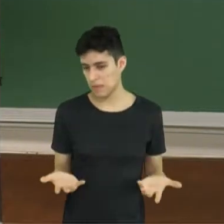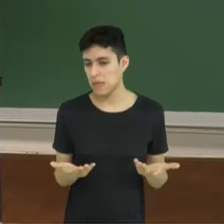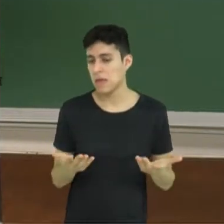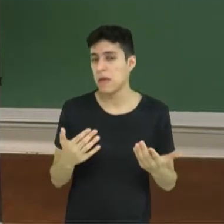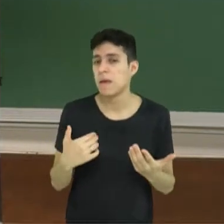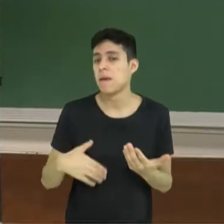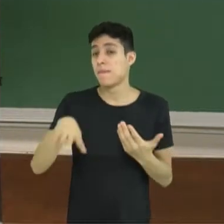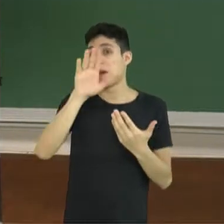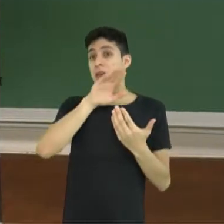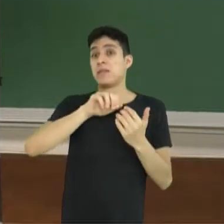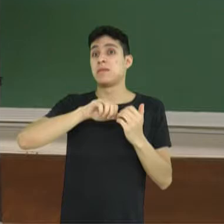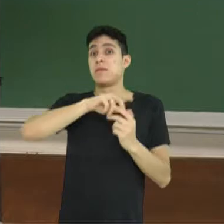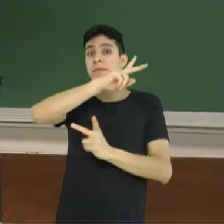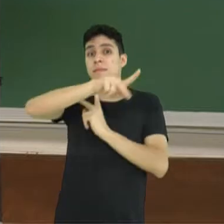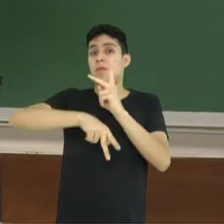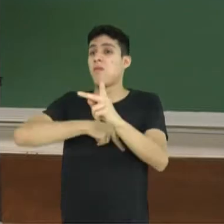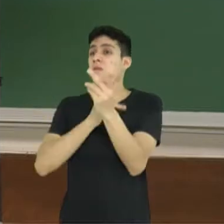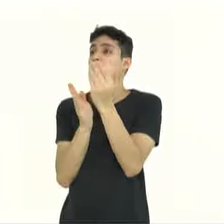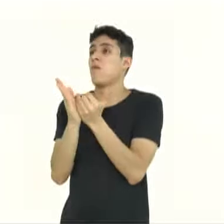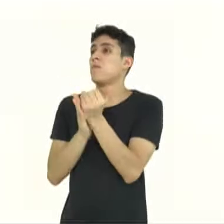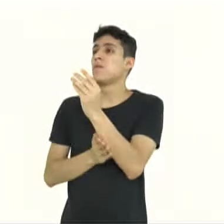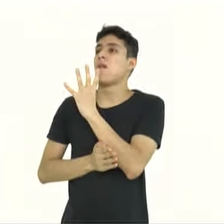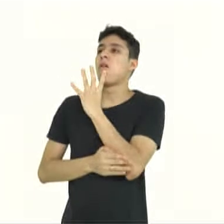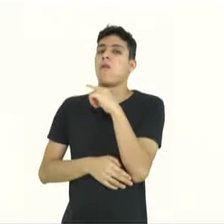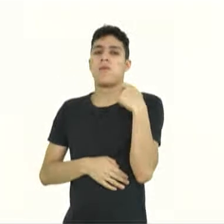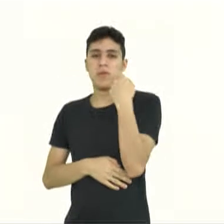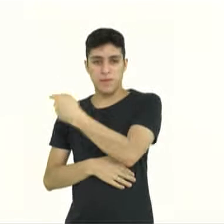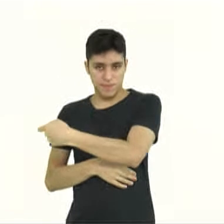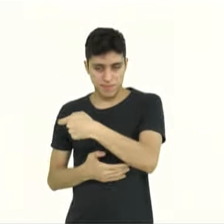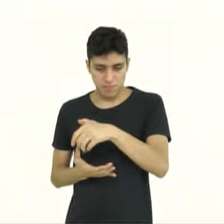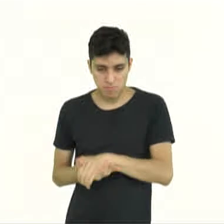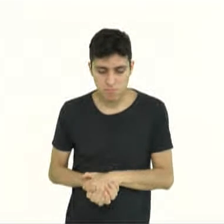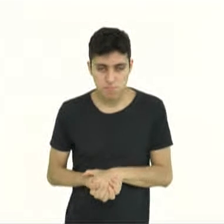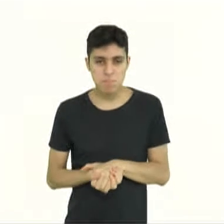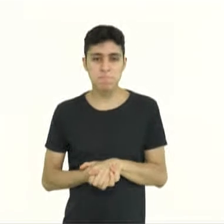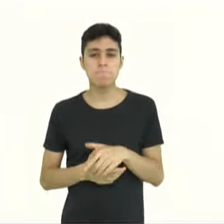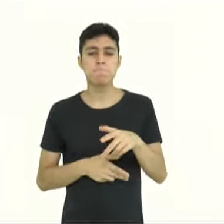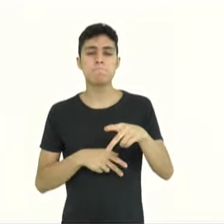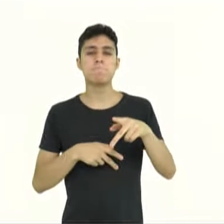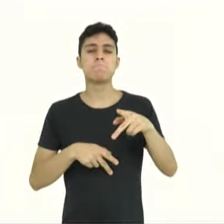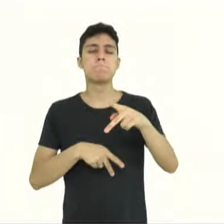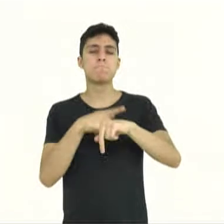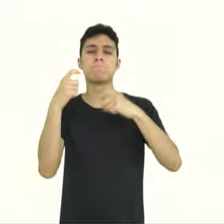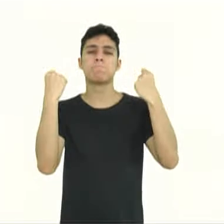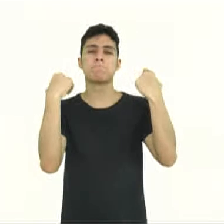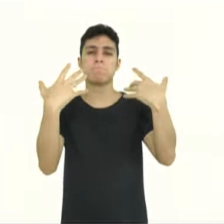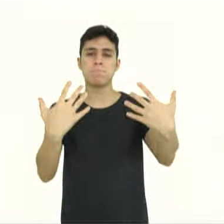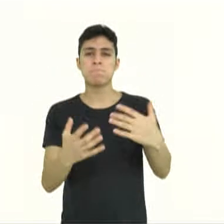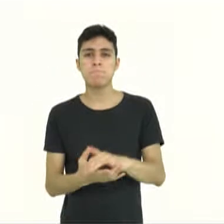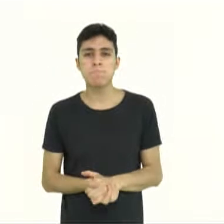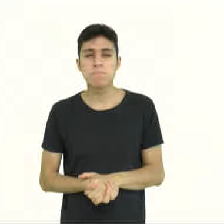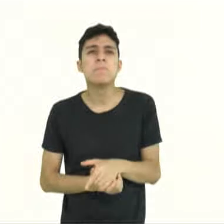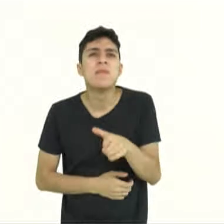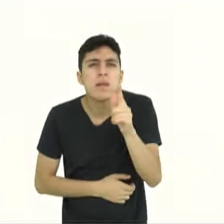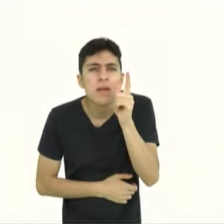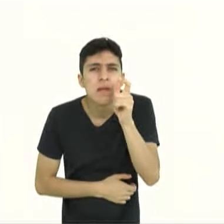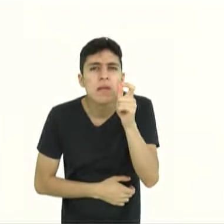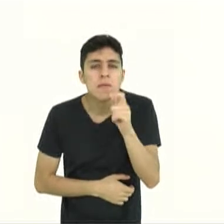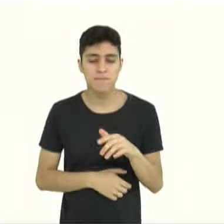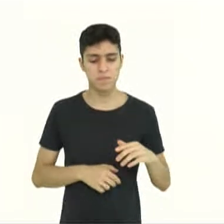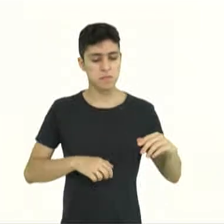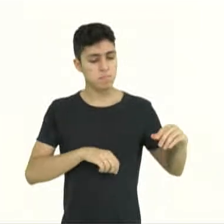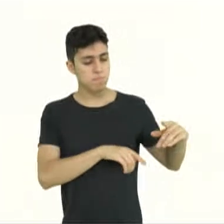se popularizou mais, né? Recentemente. Manipulado à vista da plateia, sincronicamente por 3 pessoas.